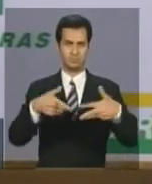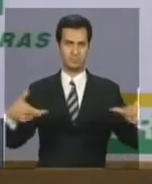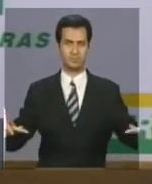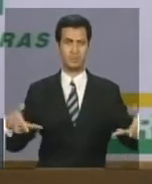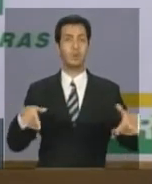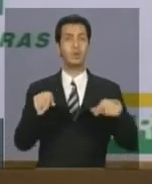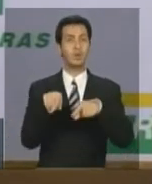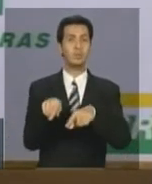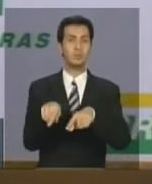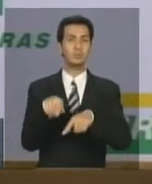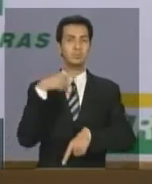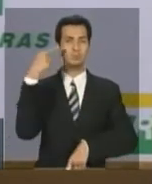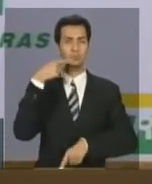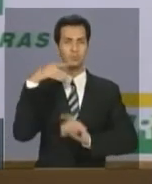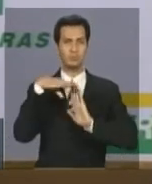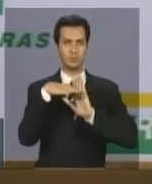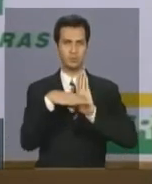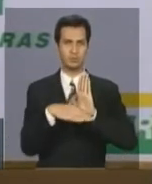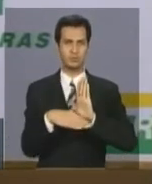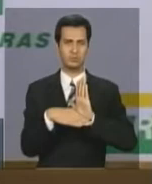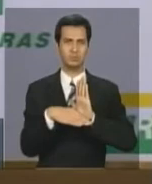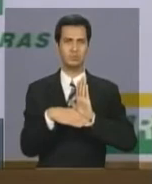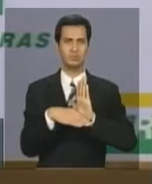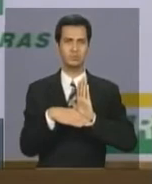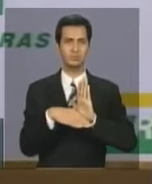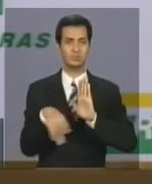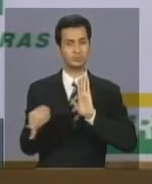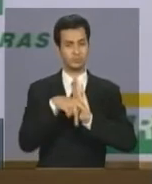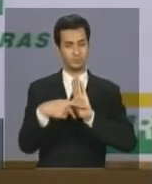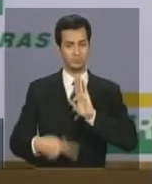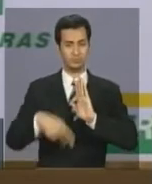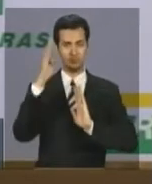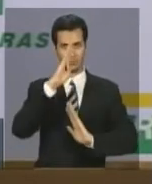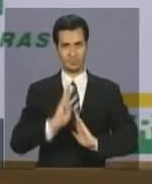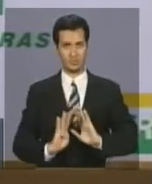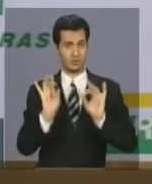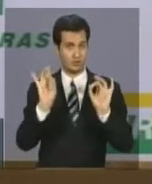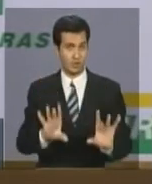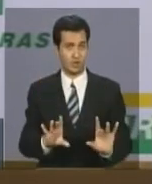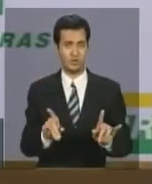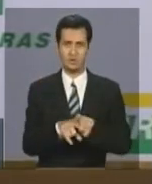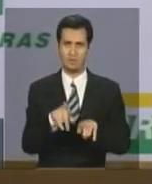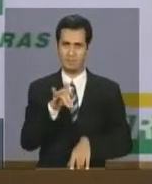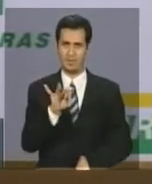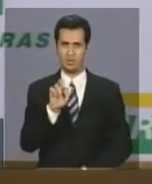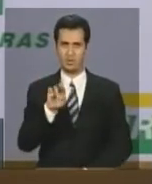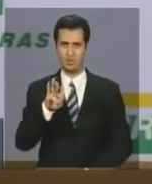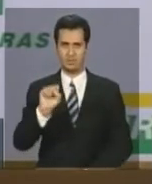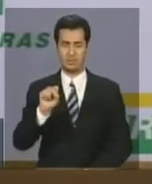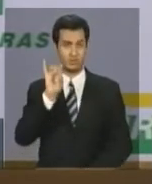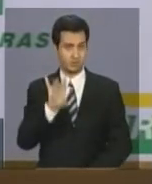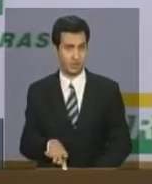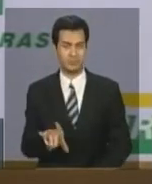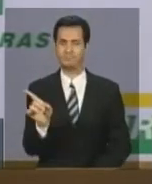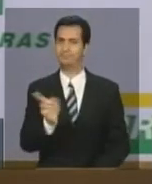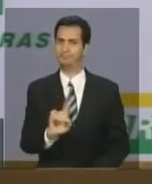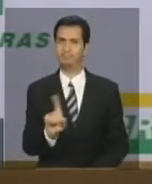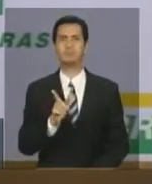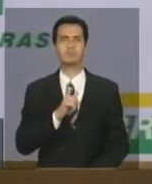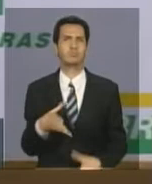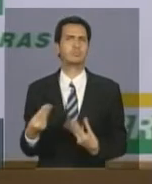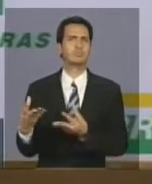uma política, uma premissa do Brasil ou da Petrobras. Muitos